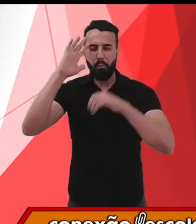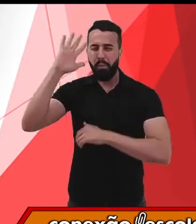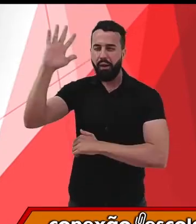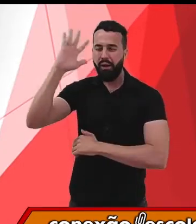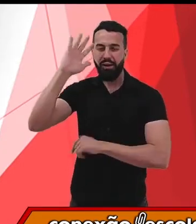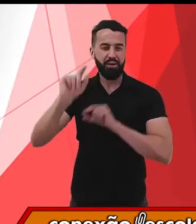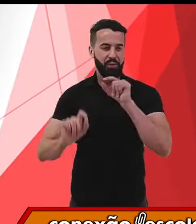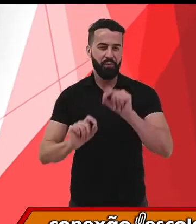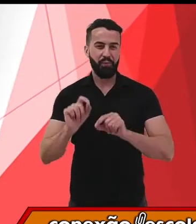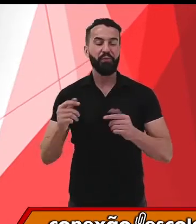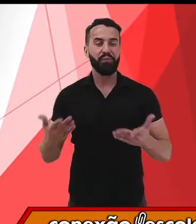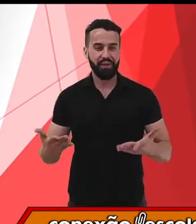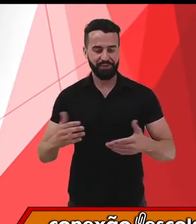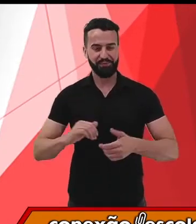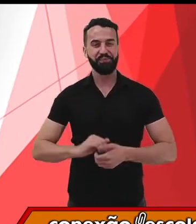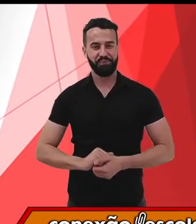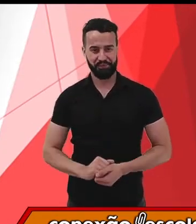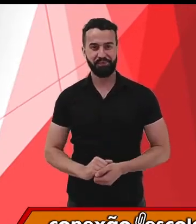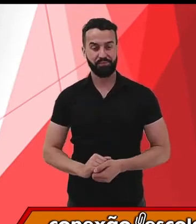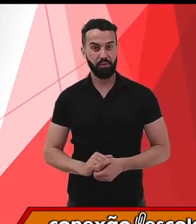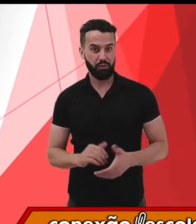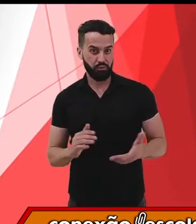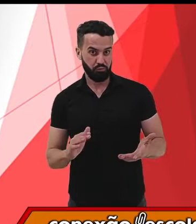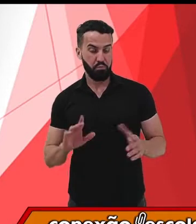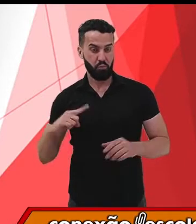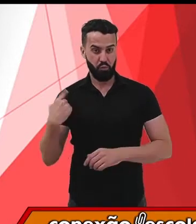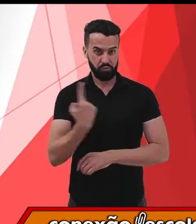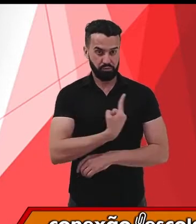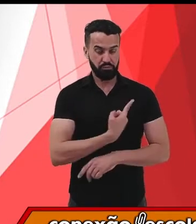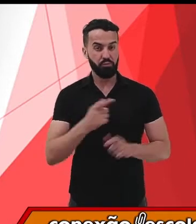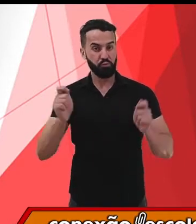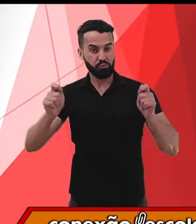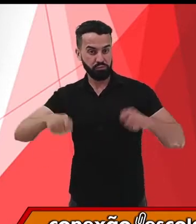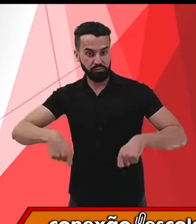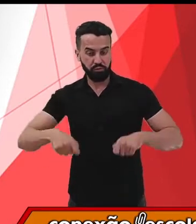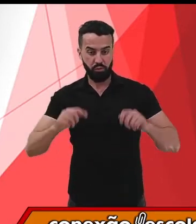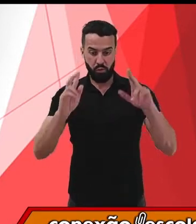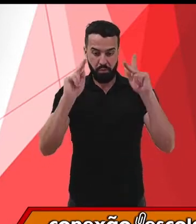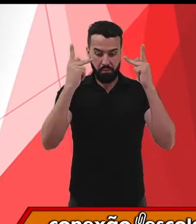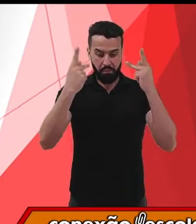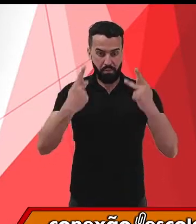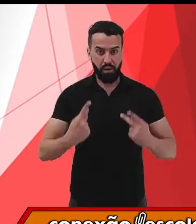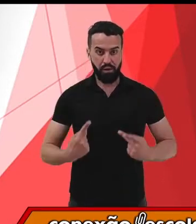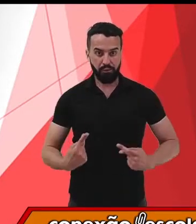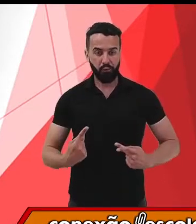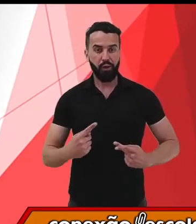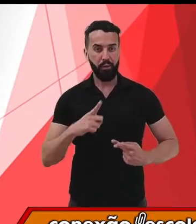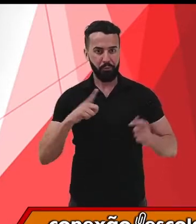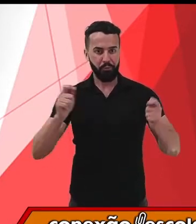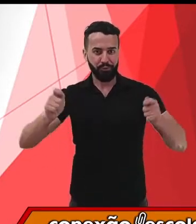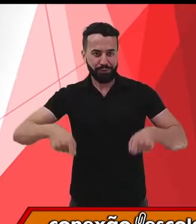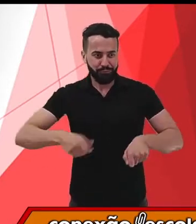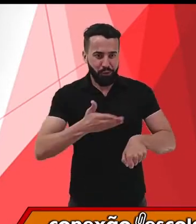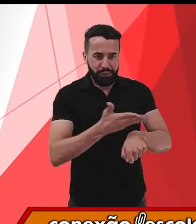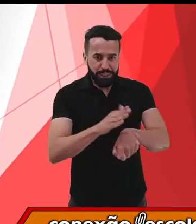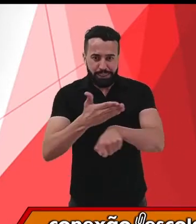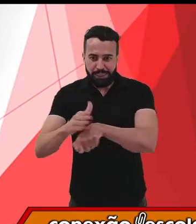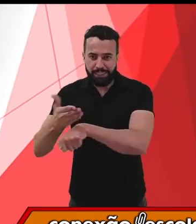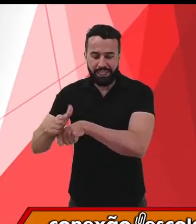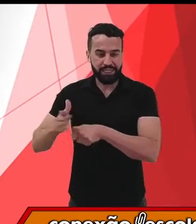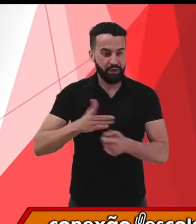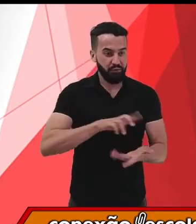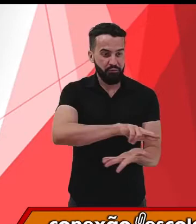Bom, nos fazem refletir na possibilidade que o ser humano é capaz de desenvolver cada uma delas a partir